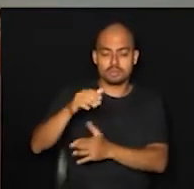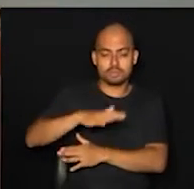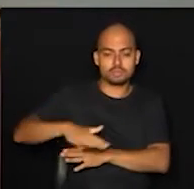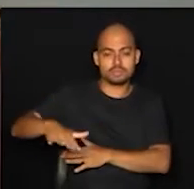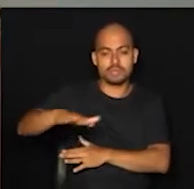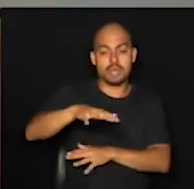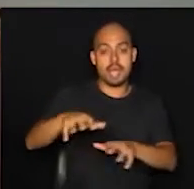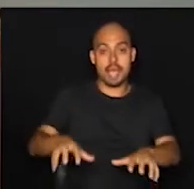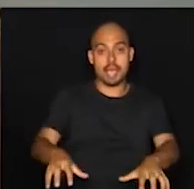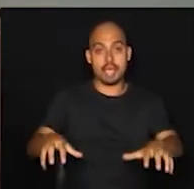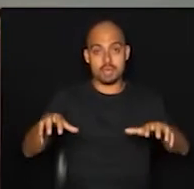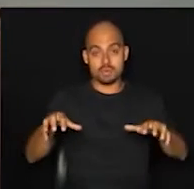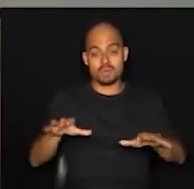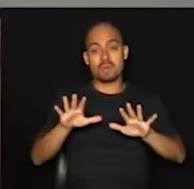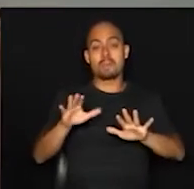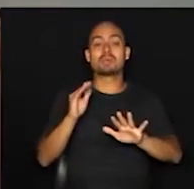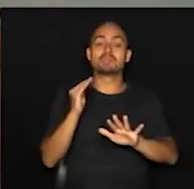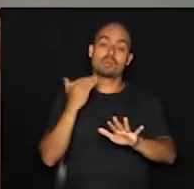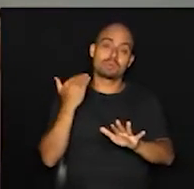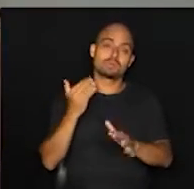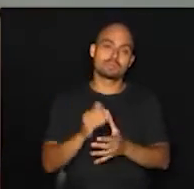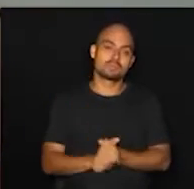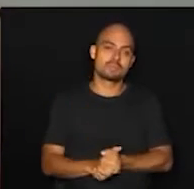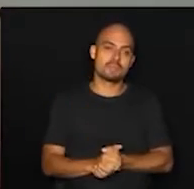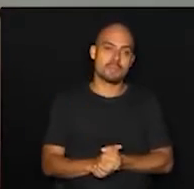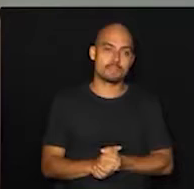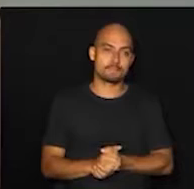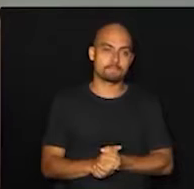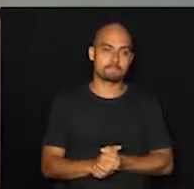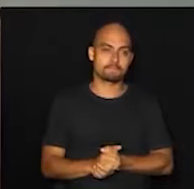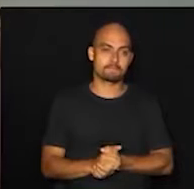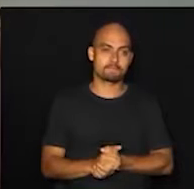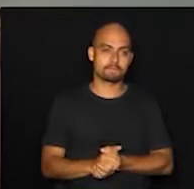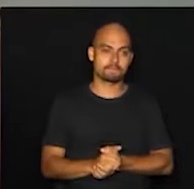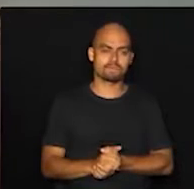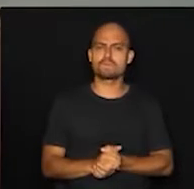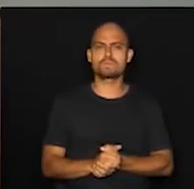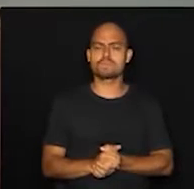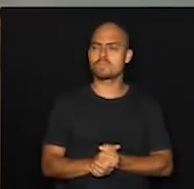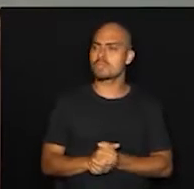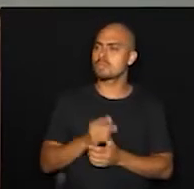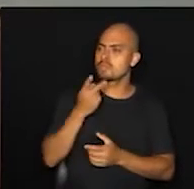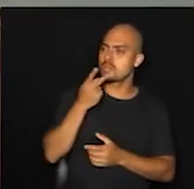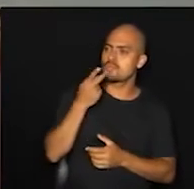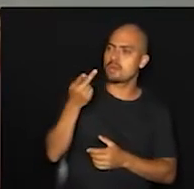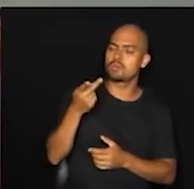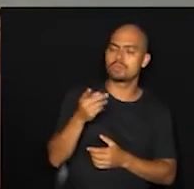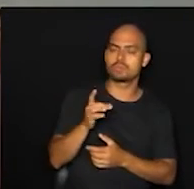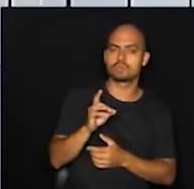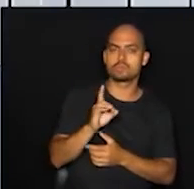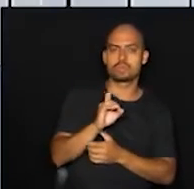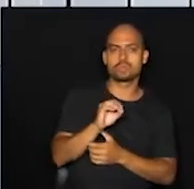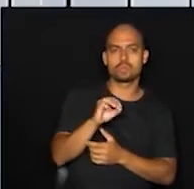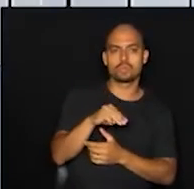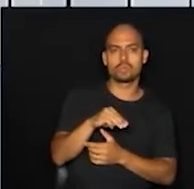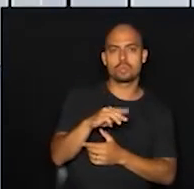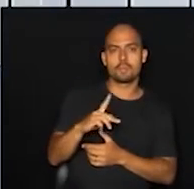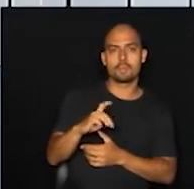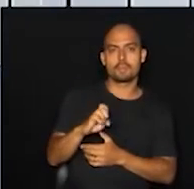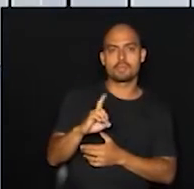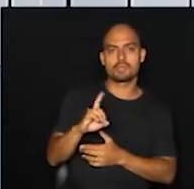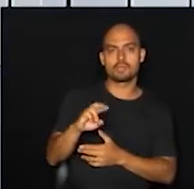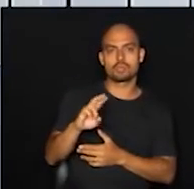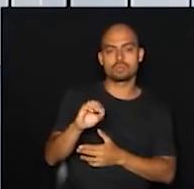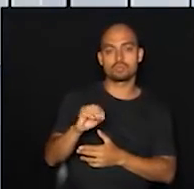da monarquia, mas ele morreu sem ver isso, né? Quando você citou a presença, né, de Dom Pedro II, da Dona Isabel aqui em Campinas,